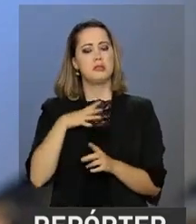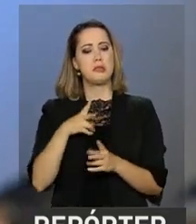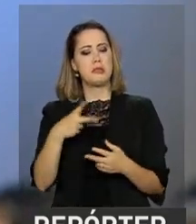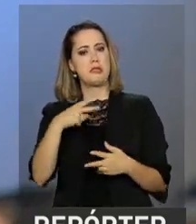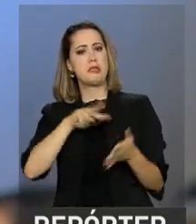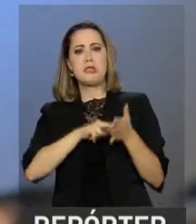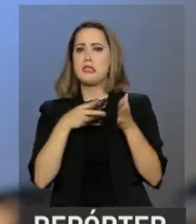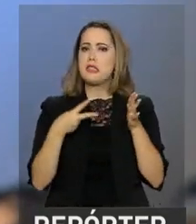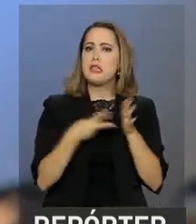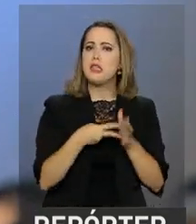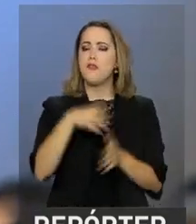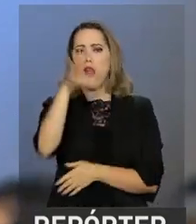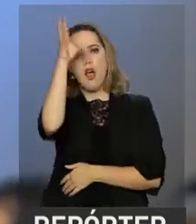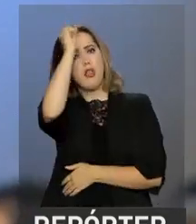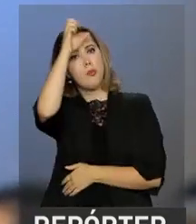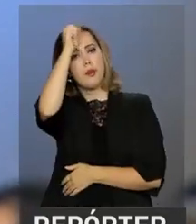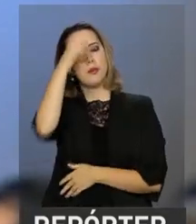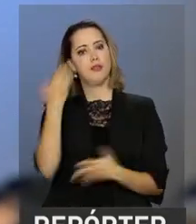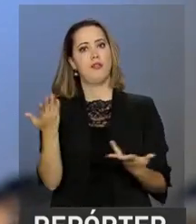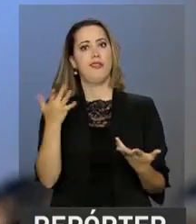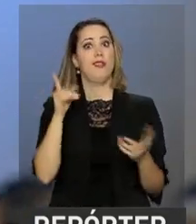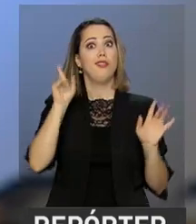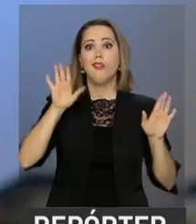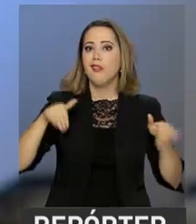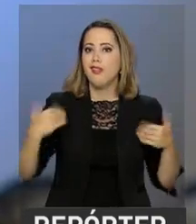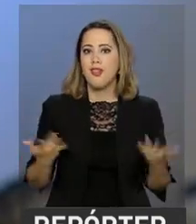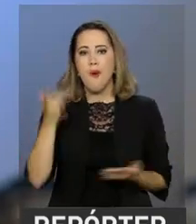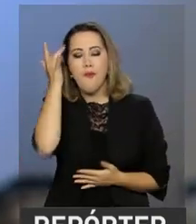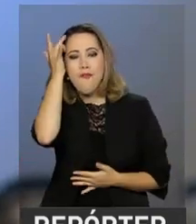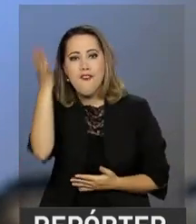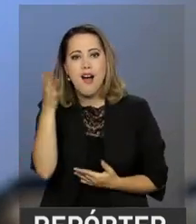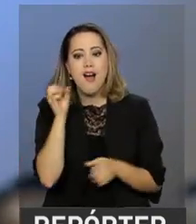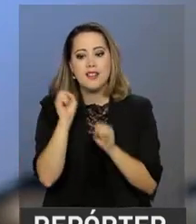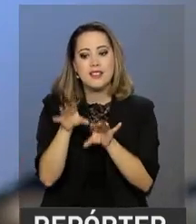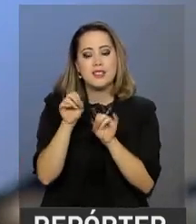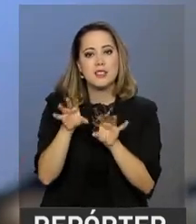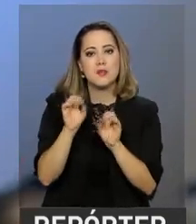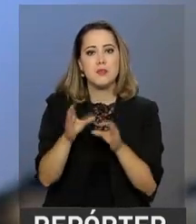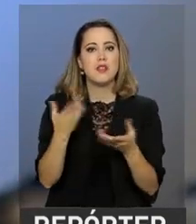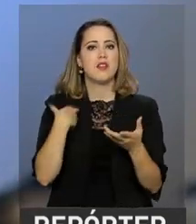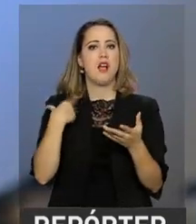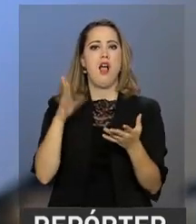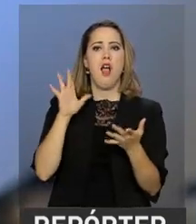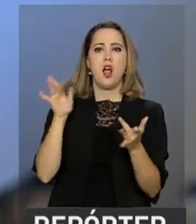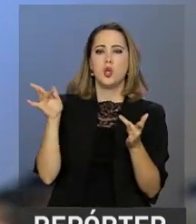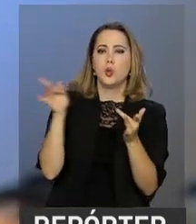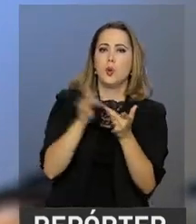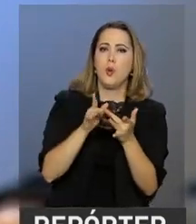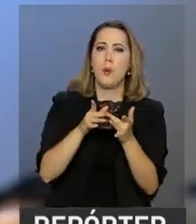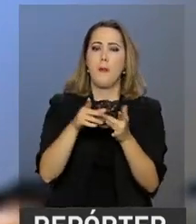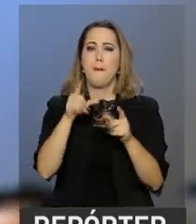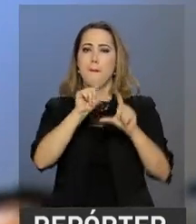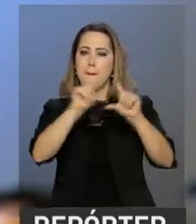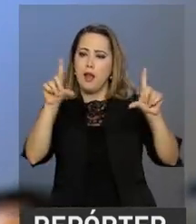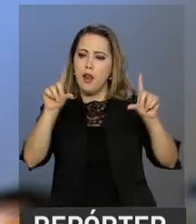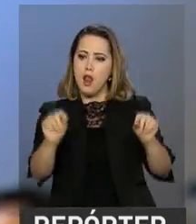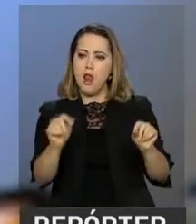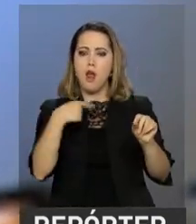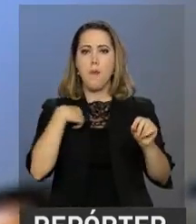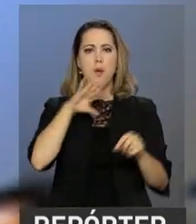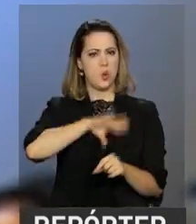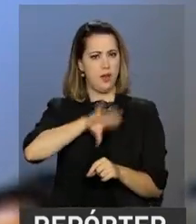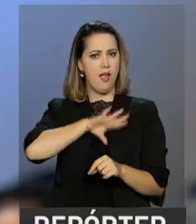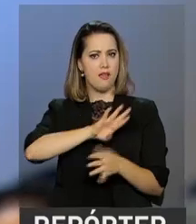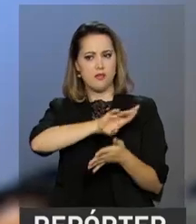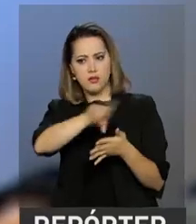sentido que eles estavam aprendendo. Então, foi muito mais fácil explicar coesão e coerência textual, estruturação de parágrafo a partir